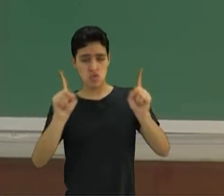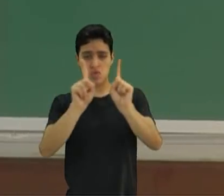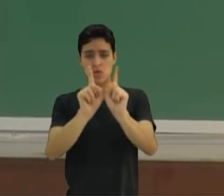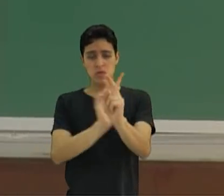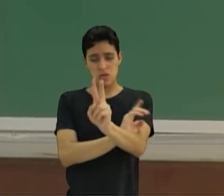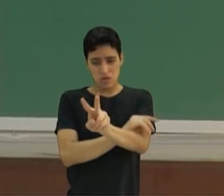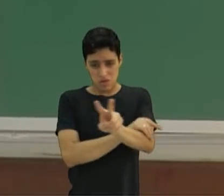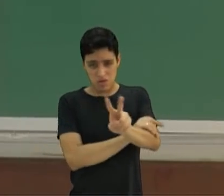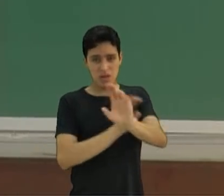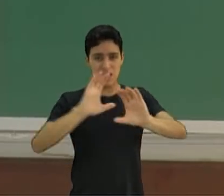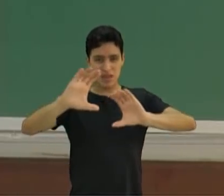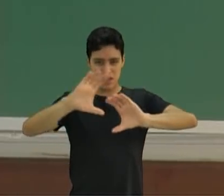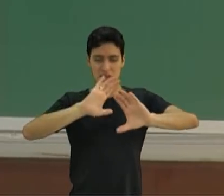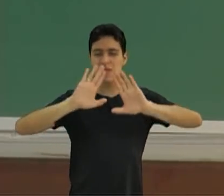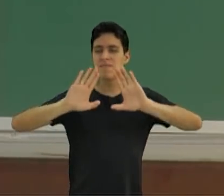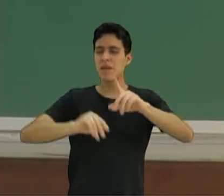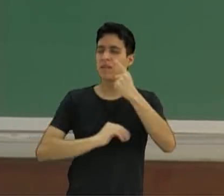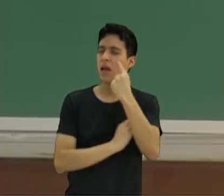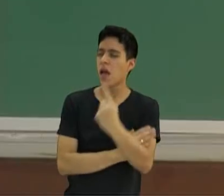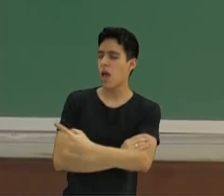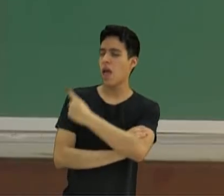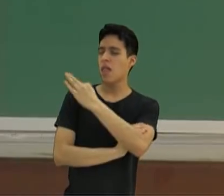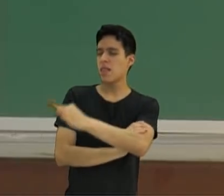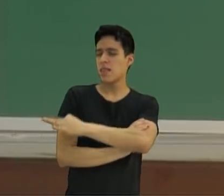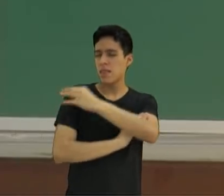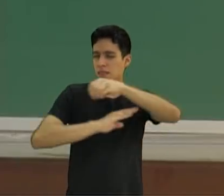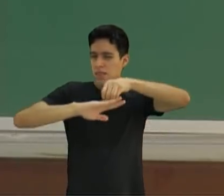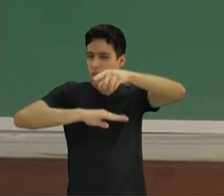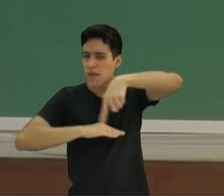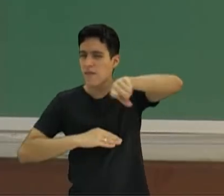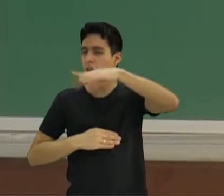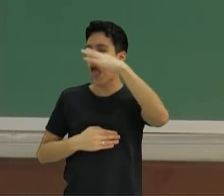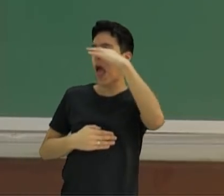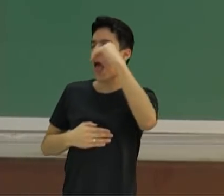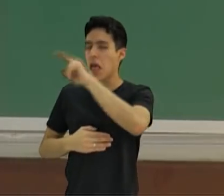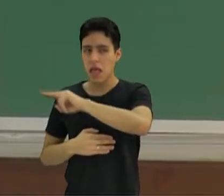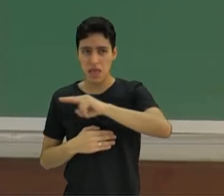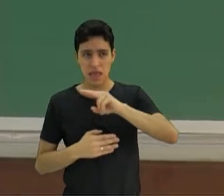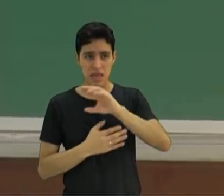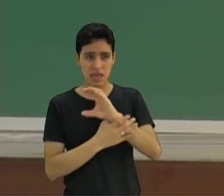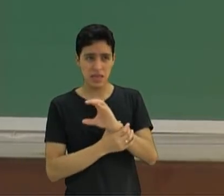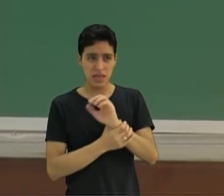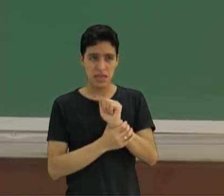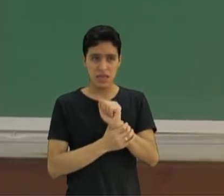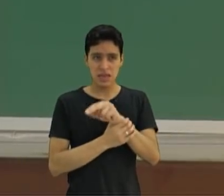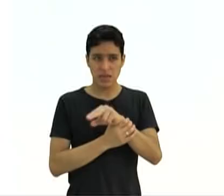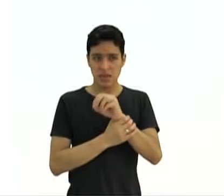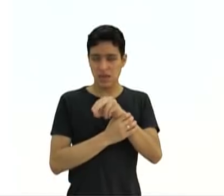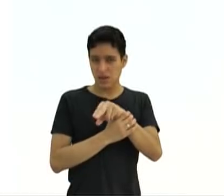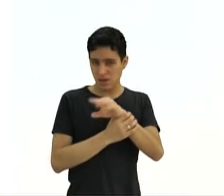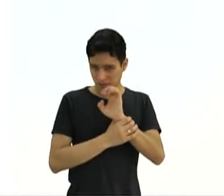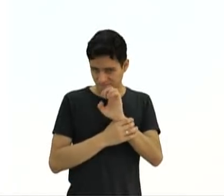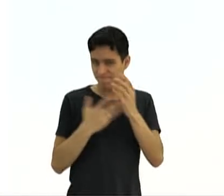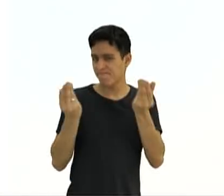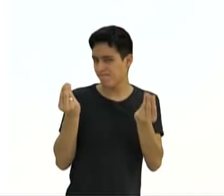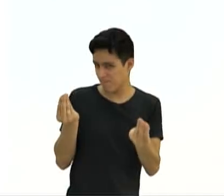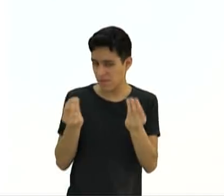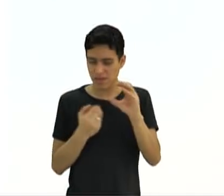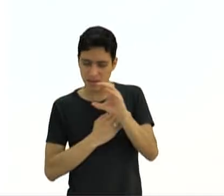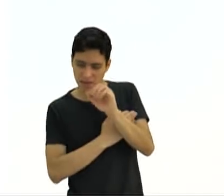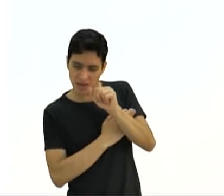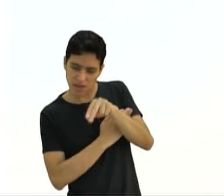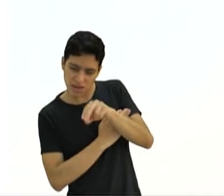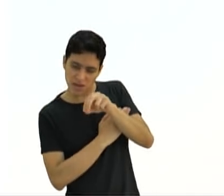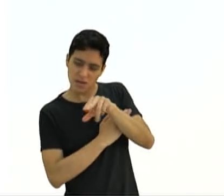que eu vou trazer uma curiosidade aqui para vocês, que é chamada cânone. O que será que é isso? Cânone é uma